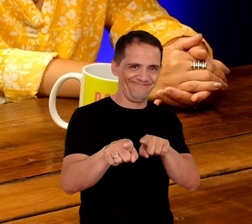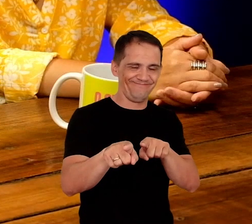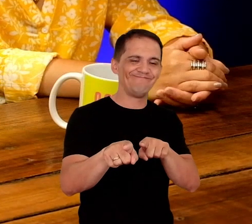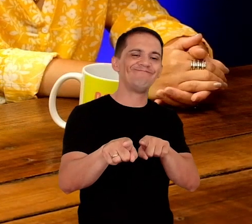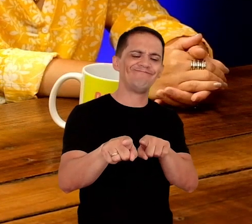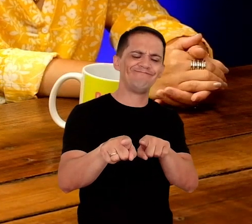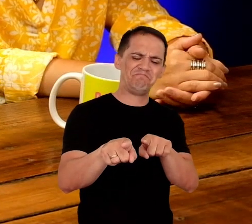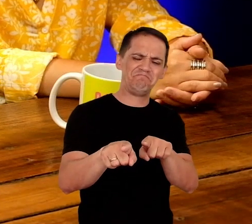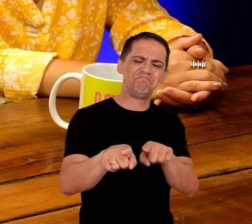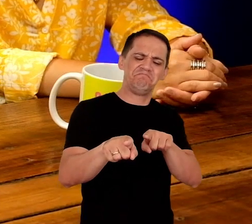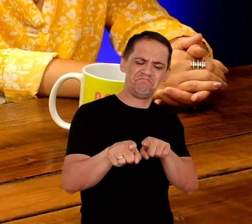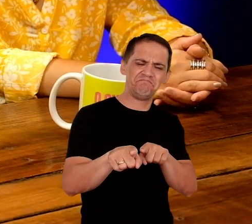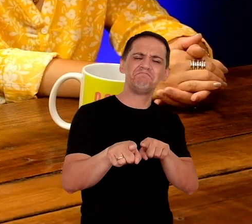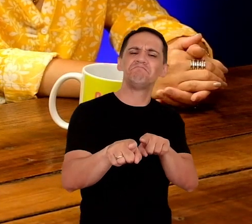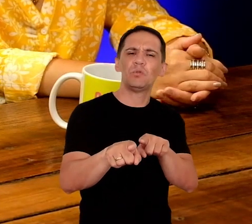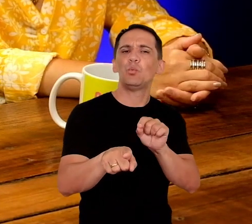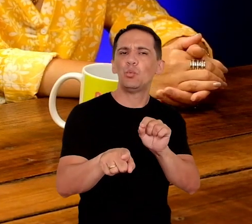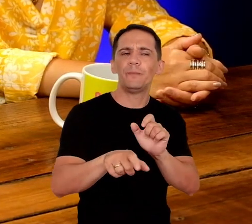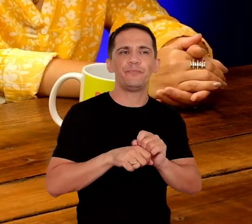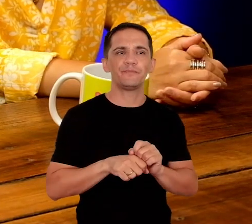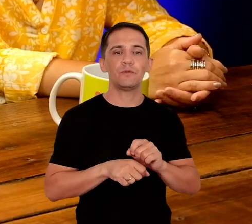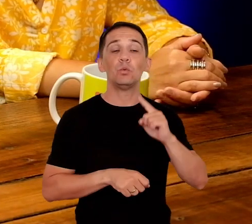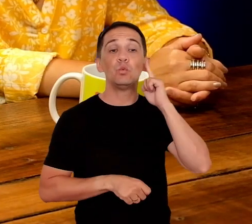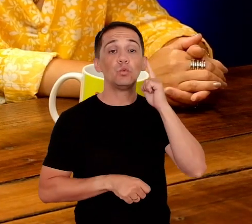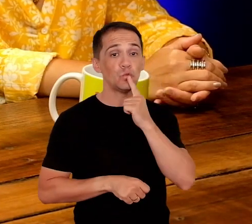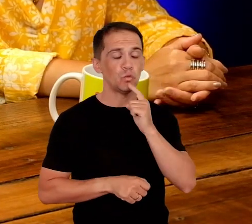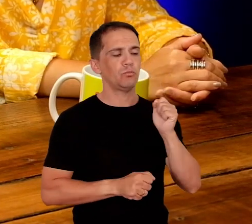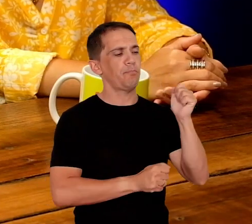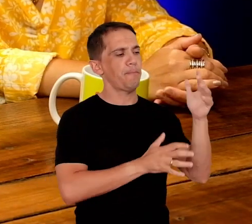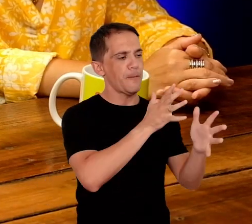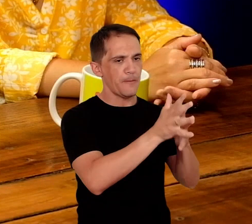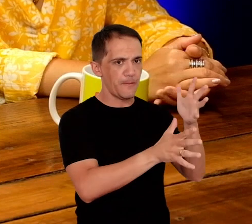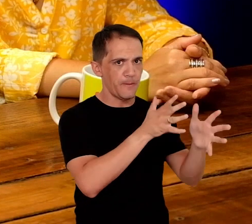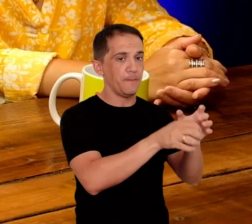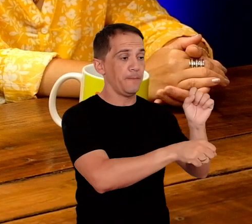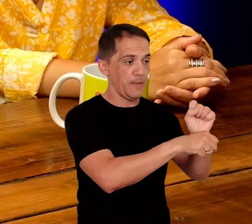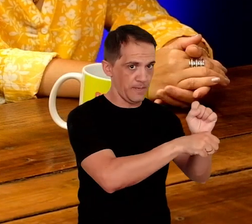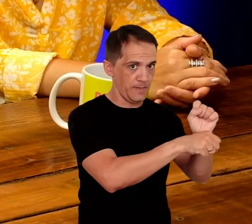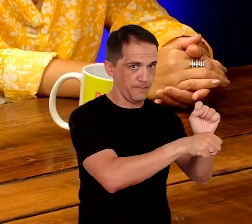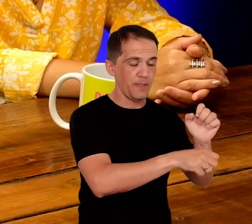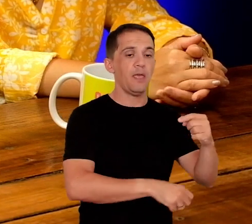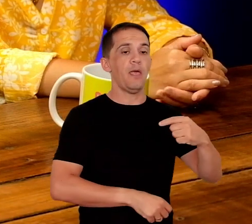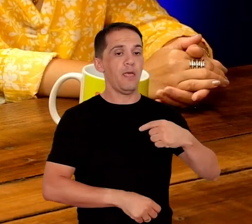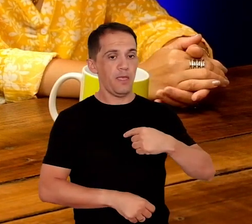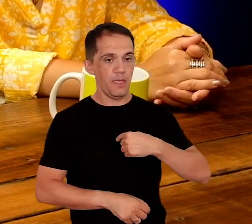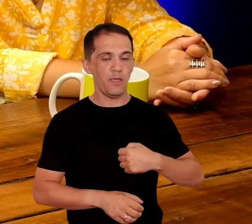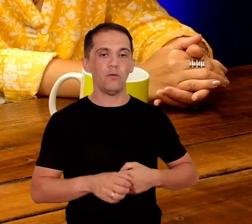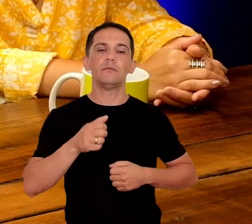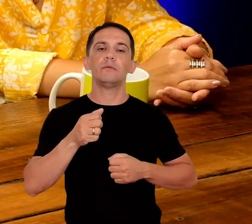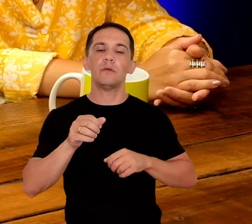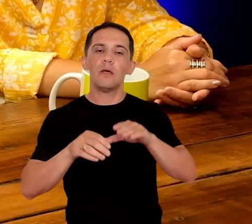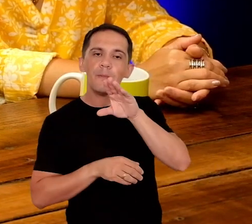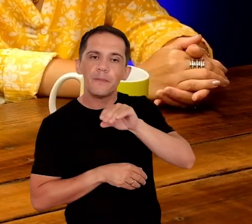né? Que é junto. Mas a consecutiva pode ser assim, o surdo sinaliza, parou, né? Aí eu vou